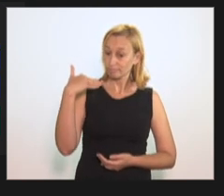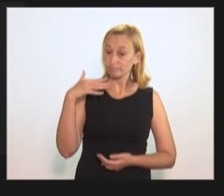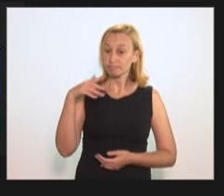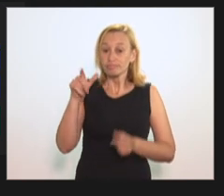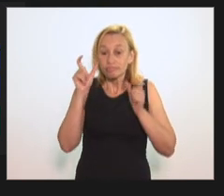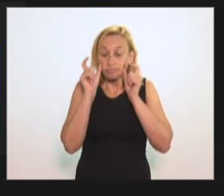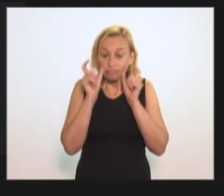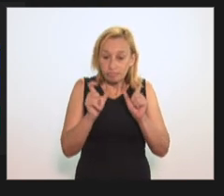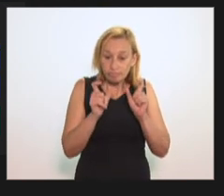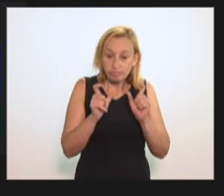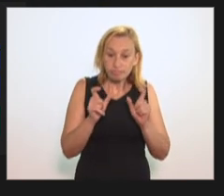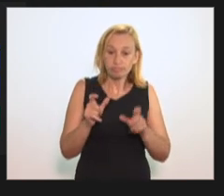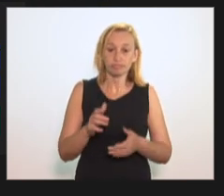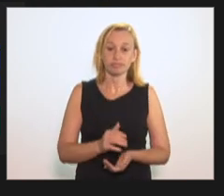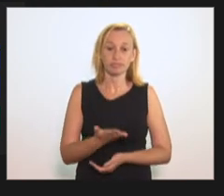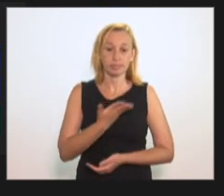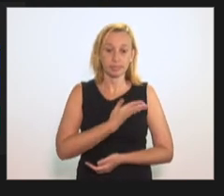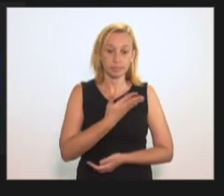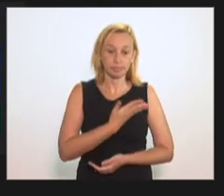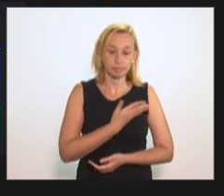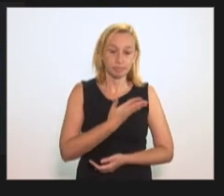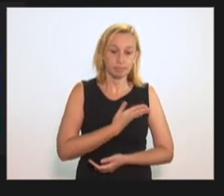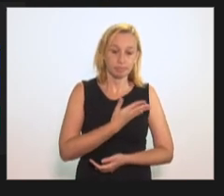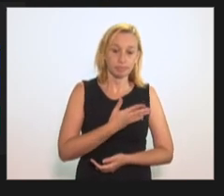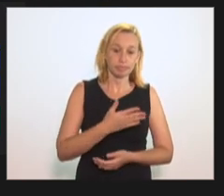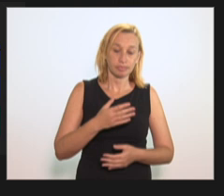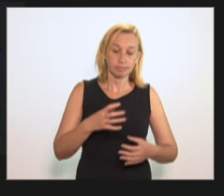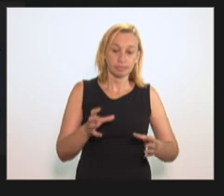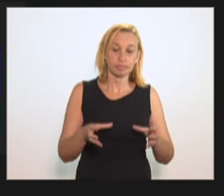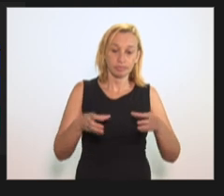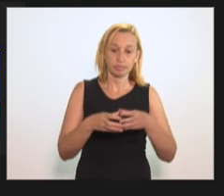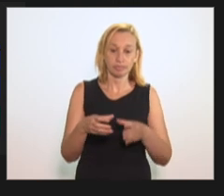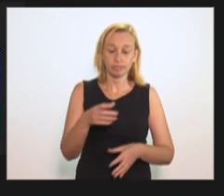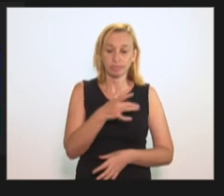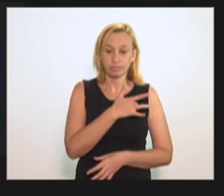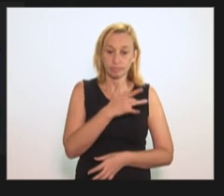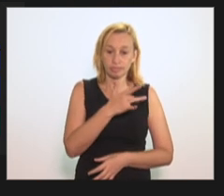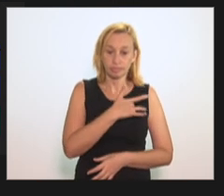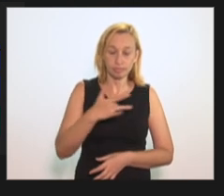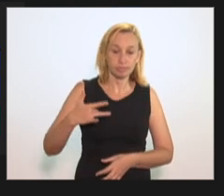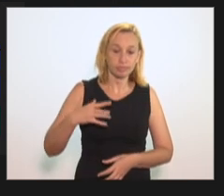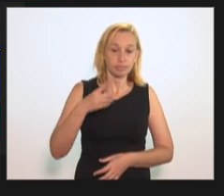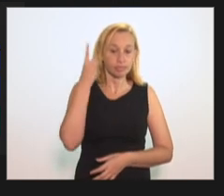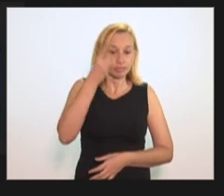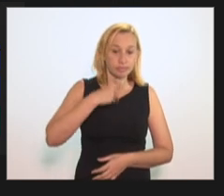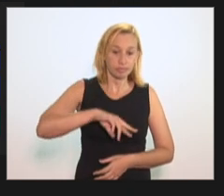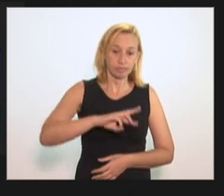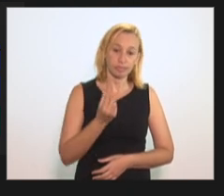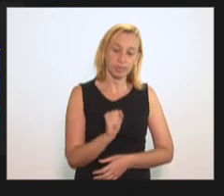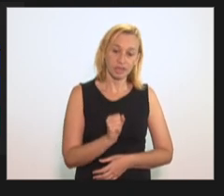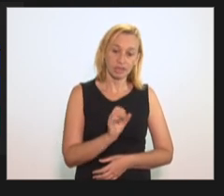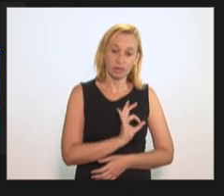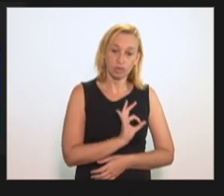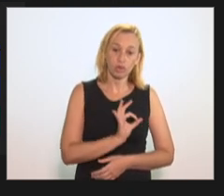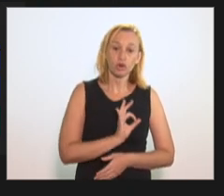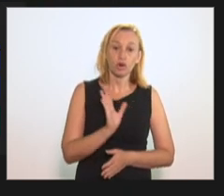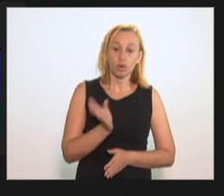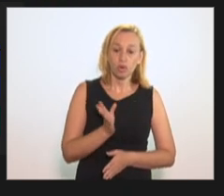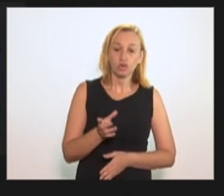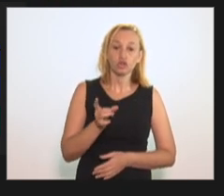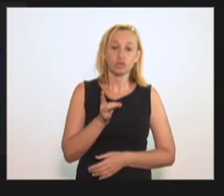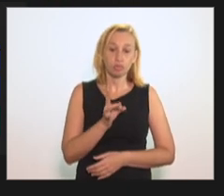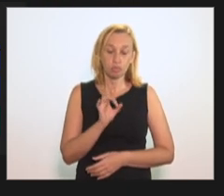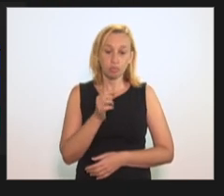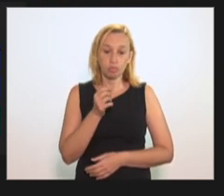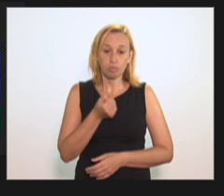aqui da nossa querida presidenta da comissão de saúde deputada martha rocha hoje a gente não teve muito tempo para apresentar